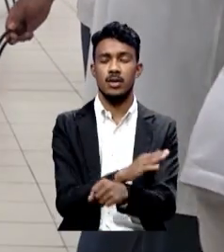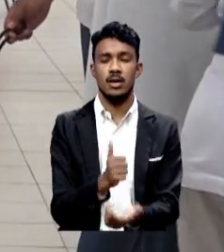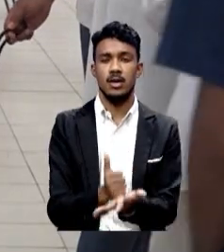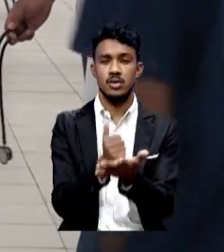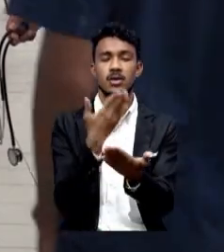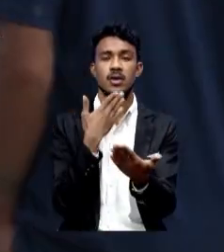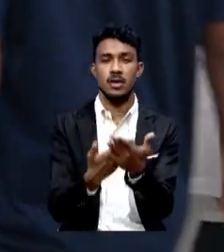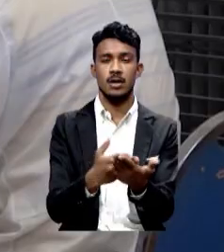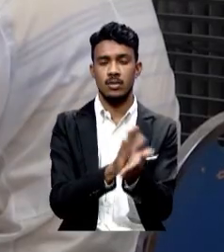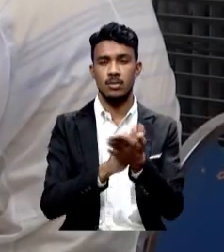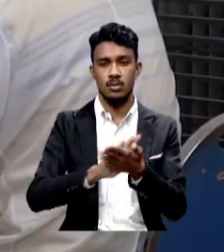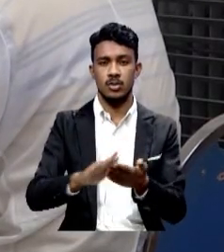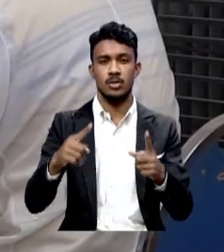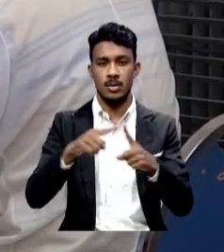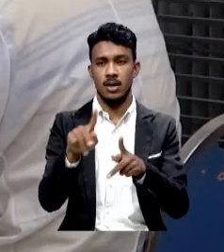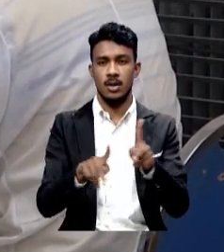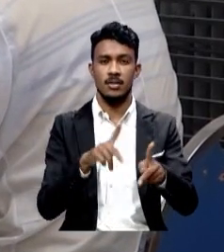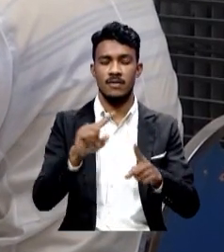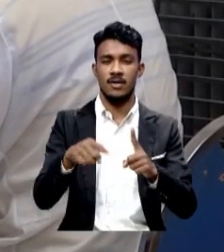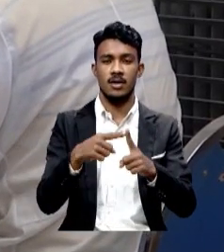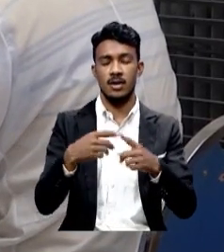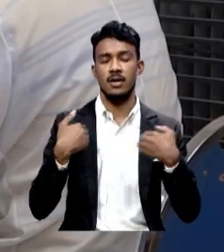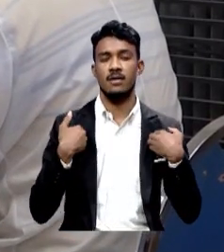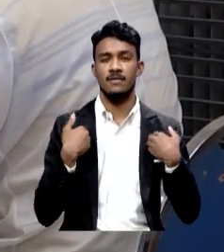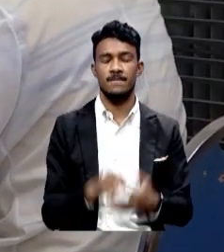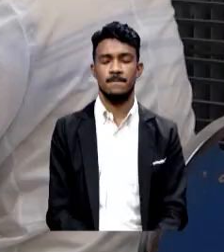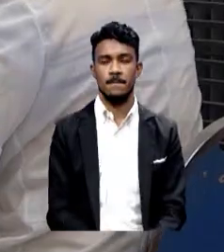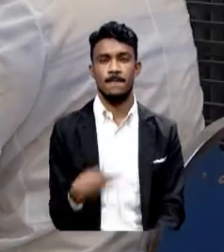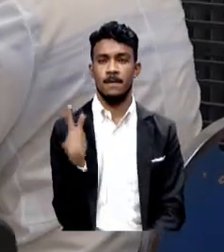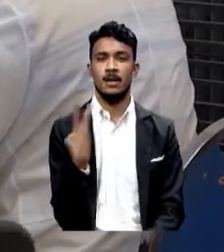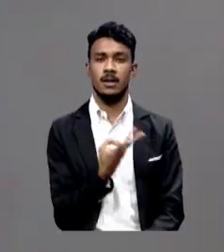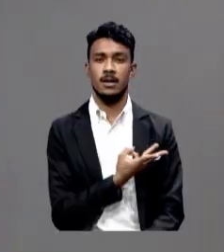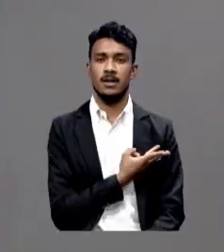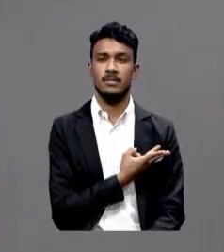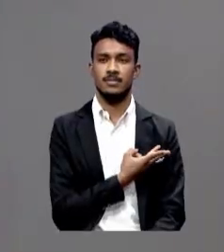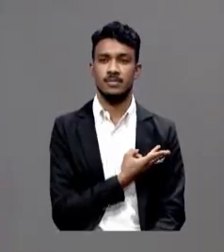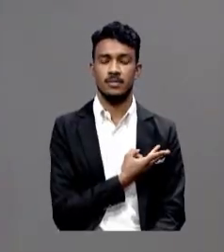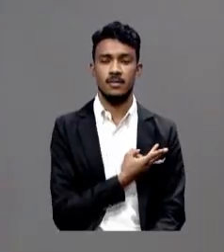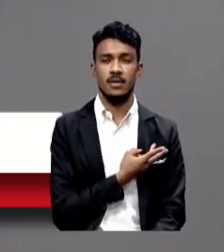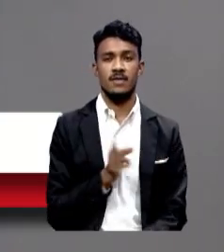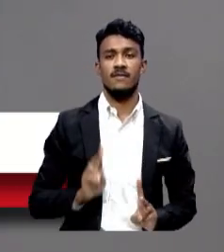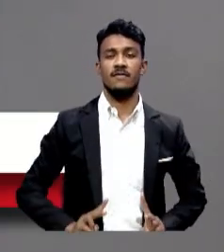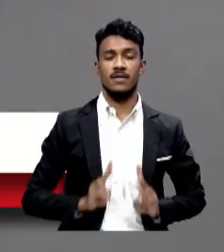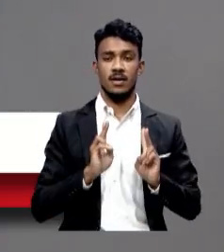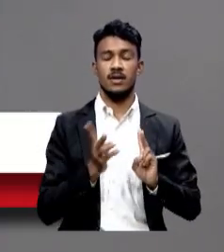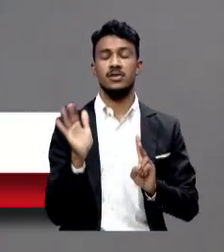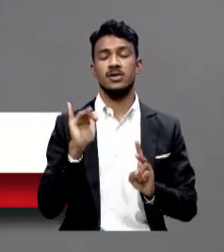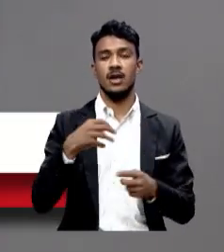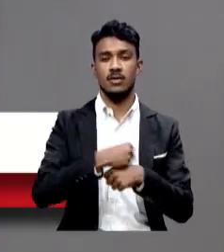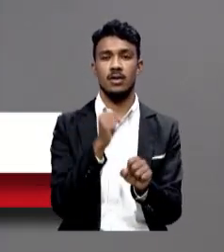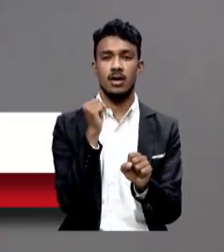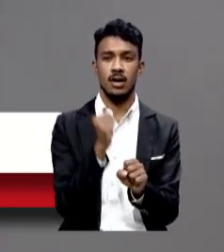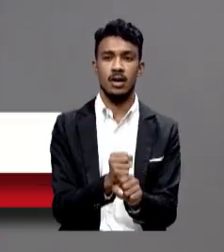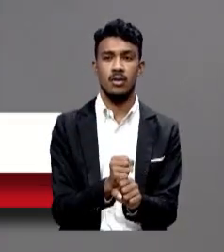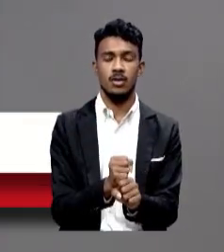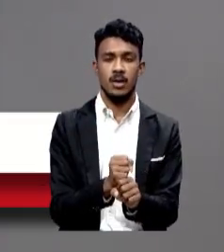no digno ba povo. Enquanto mais que ia itania veterano sira atu halu ruzu kamara